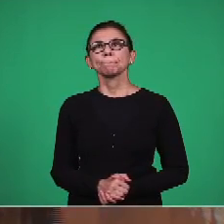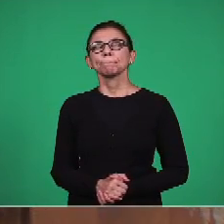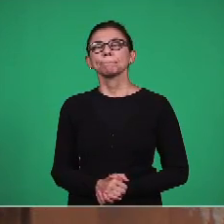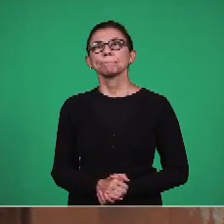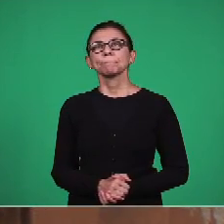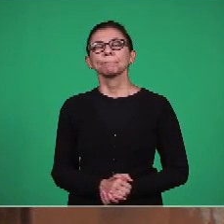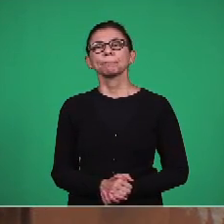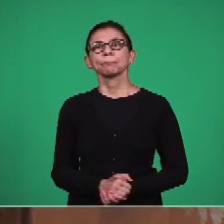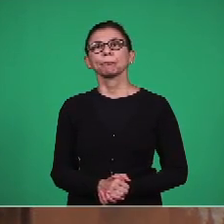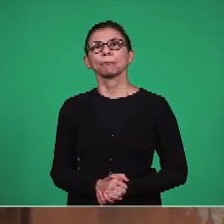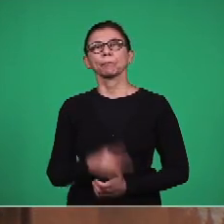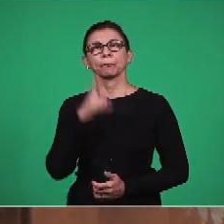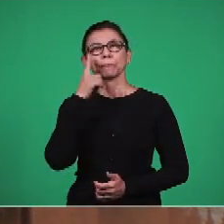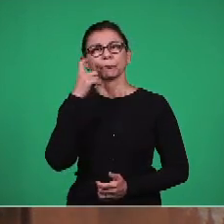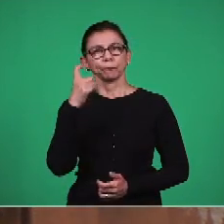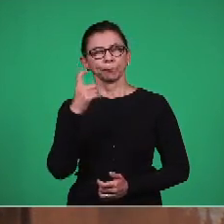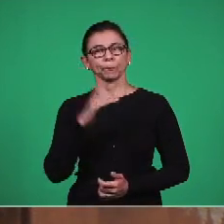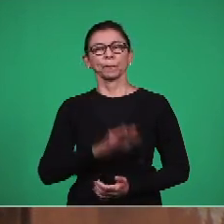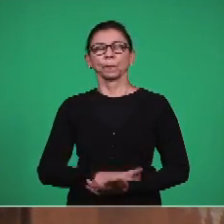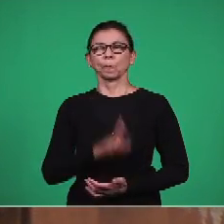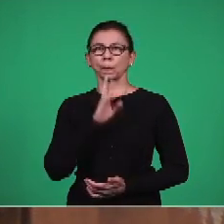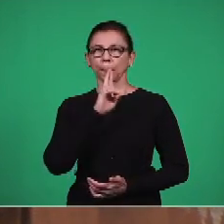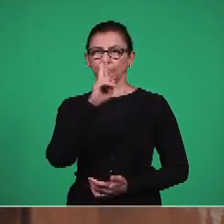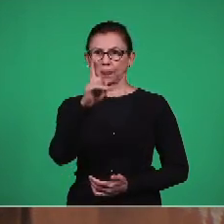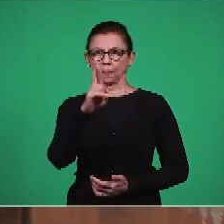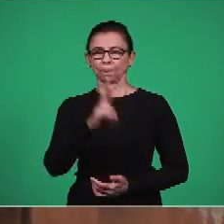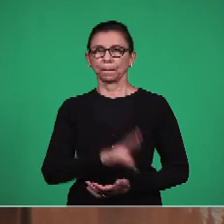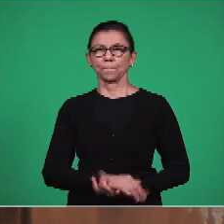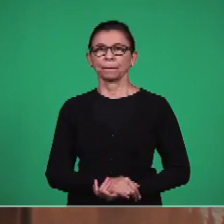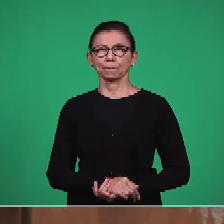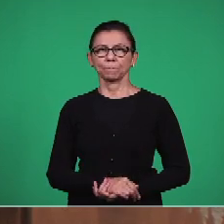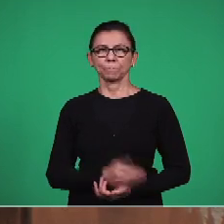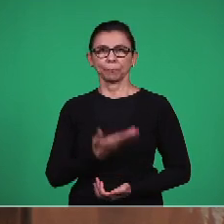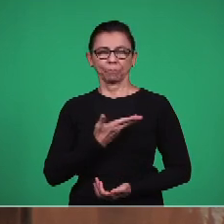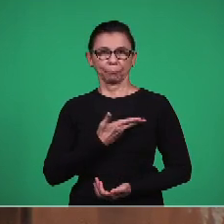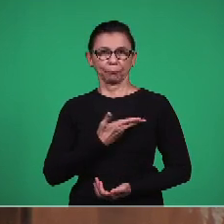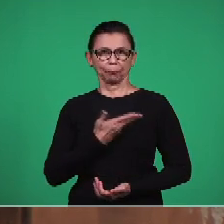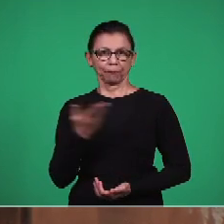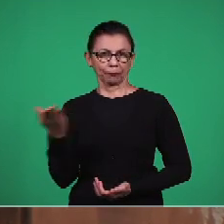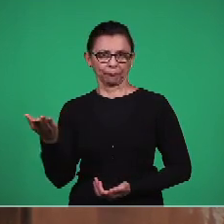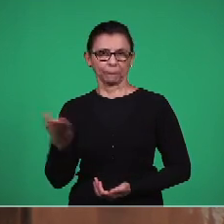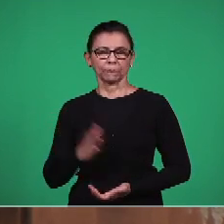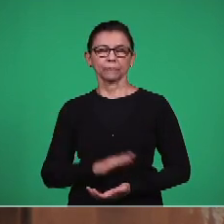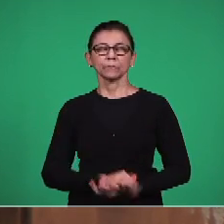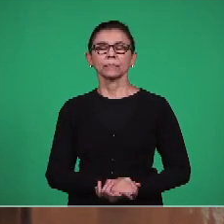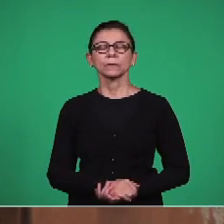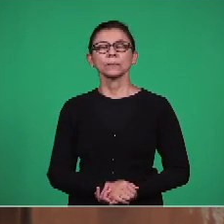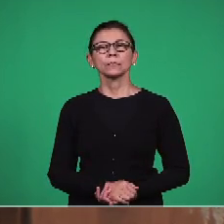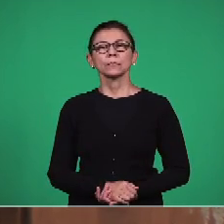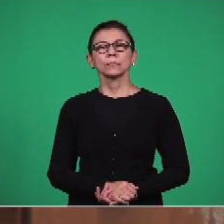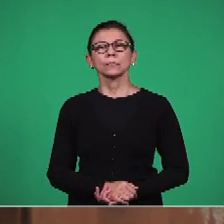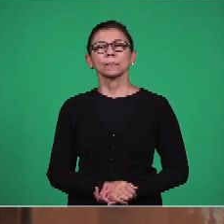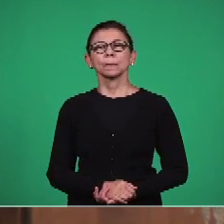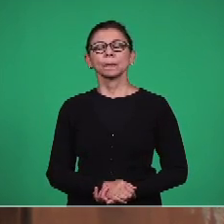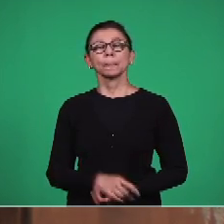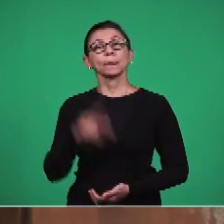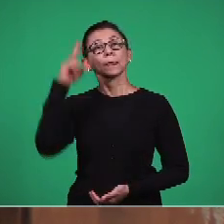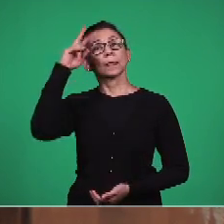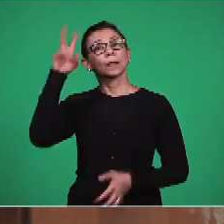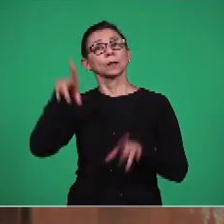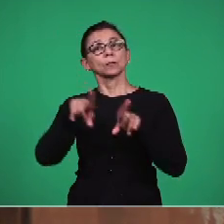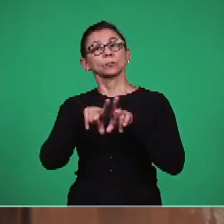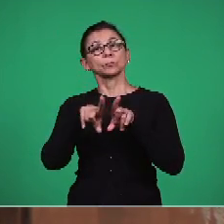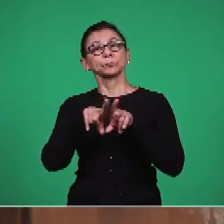Meus irmãos, interessante a resposta aqui do nosso querido companheiro. Mas lembrando também que no Evangelho